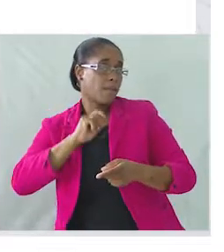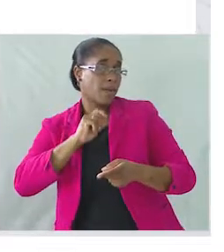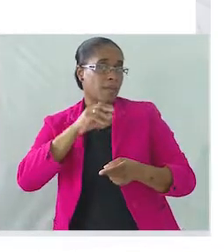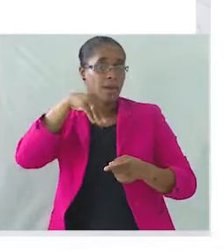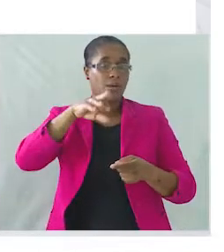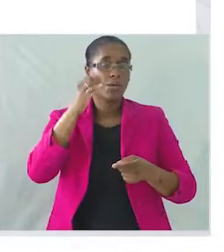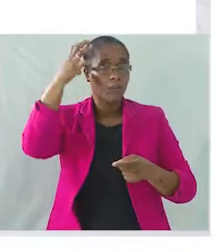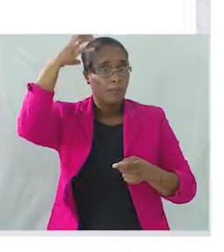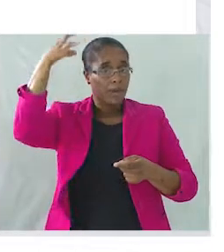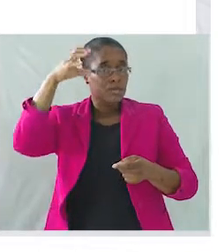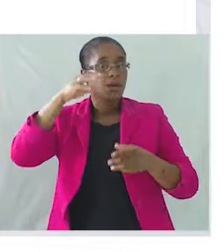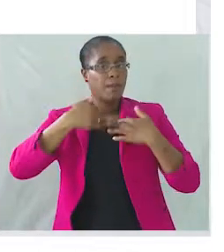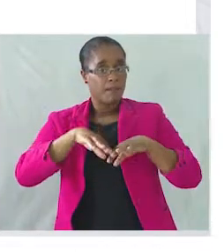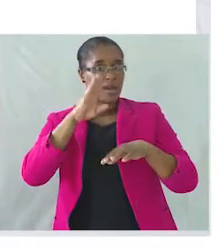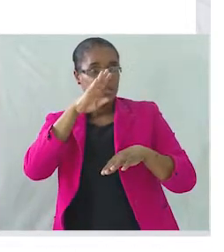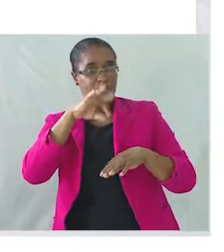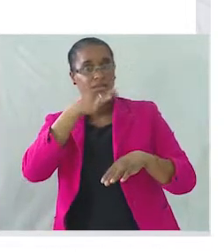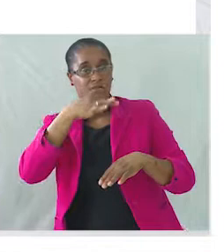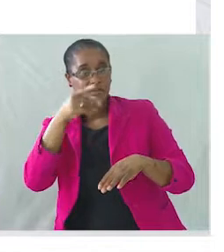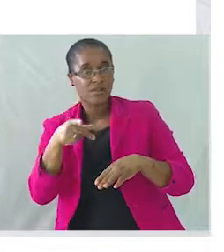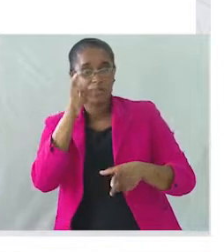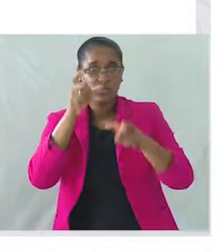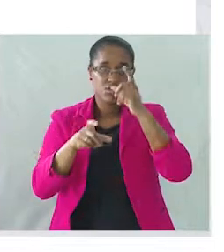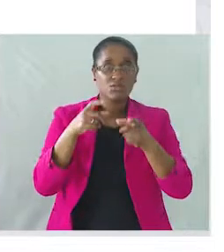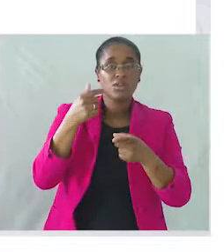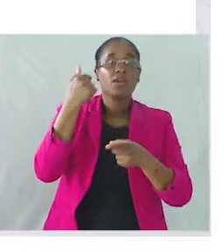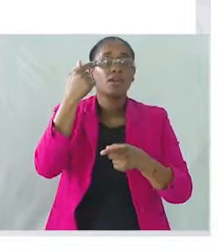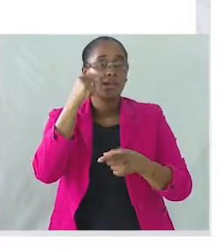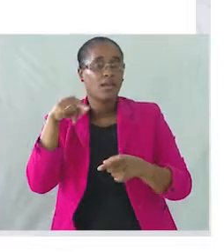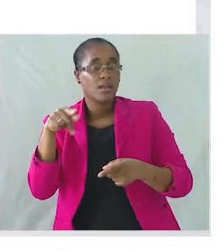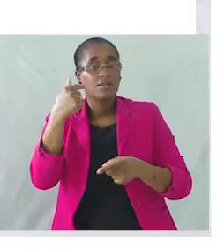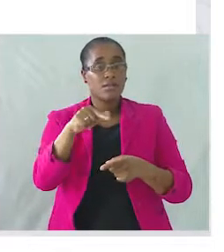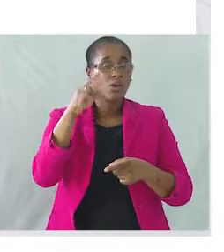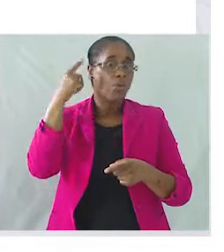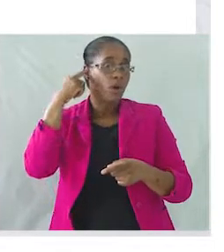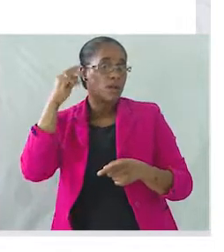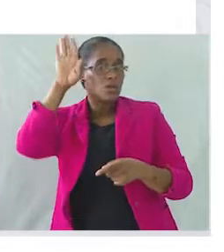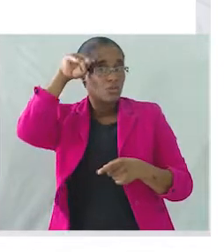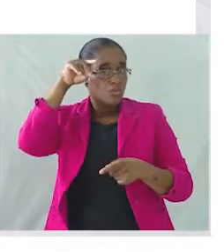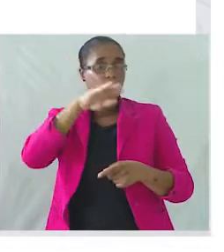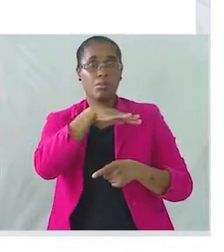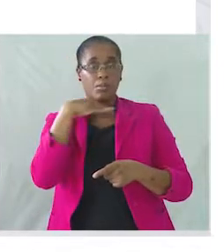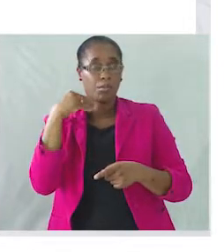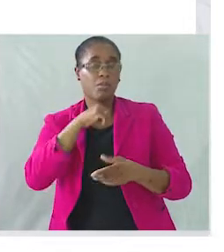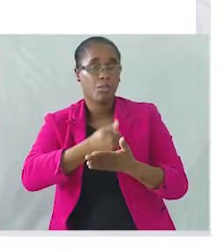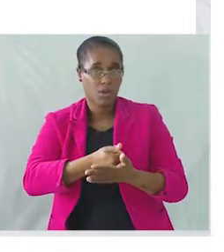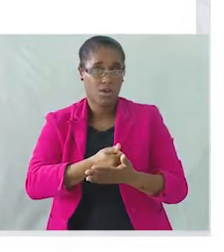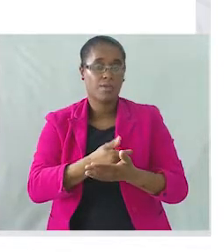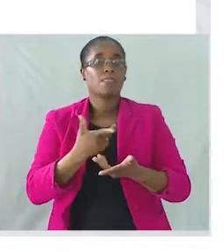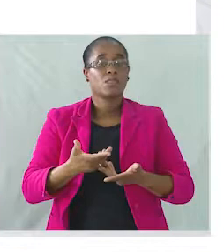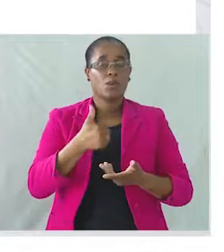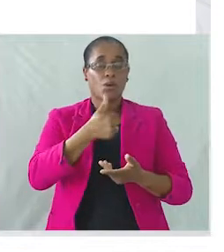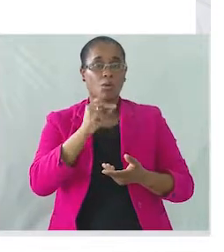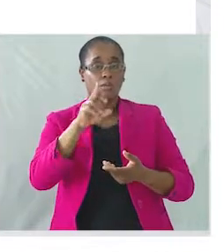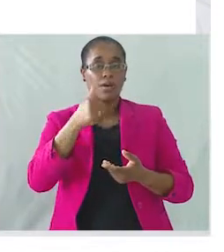de burro, morrerás. Ora, o barbeiro andava com grandes desejos